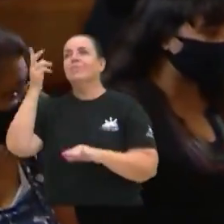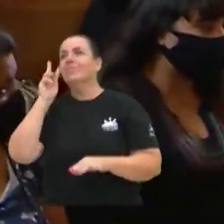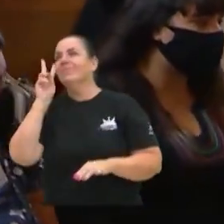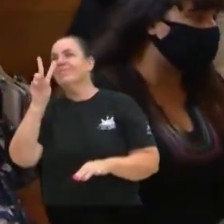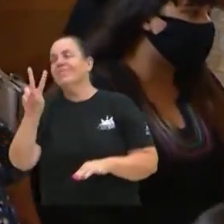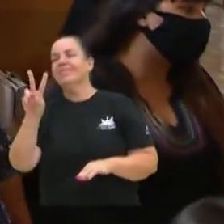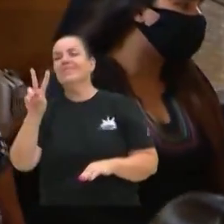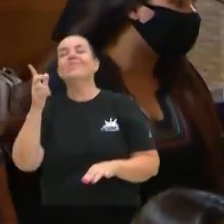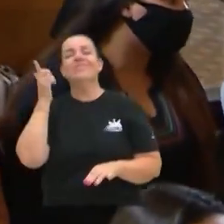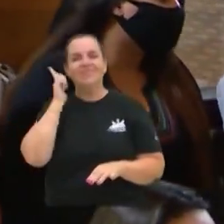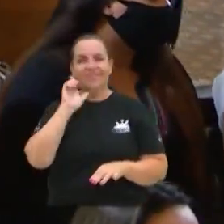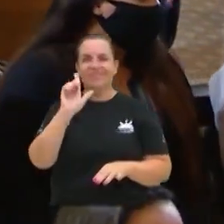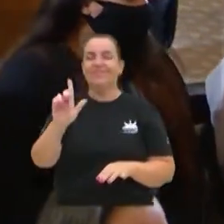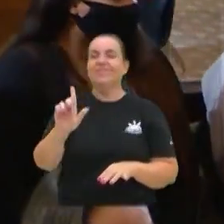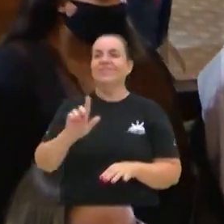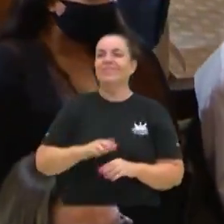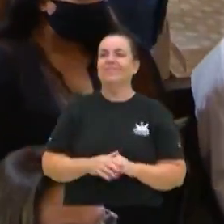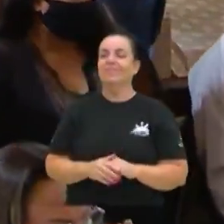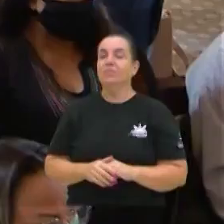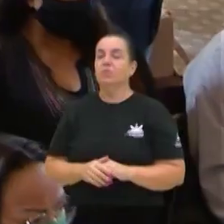ver.